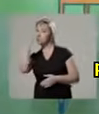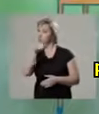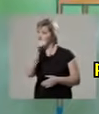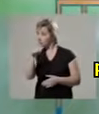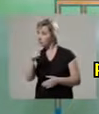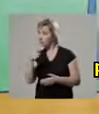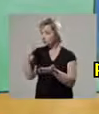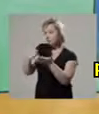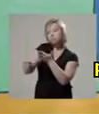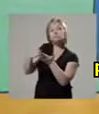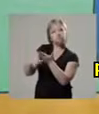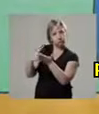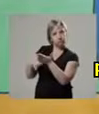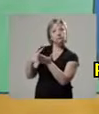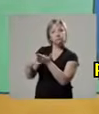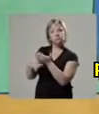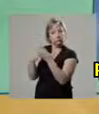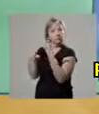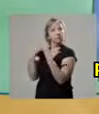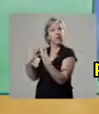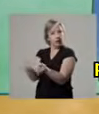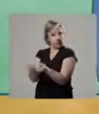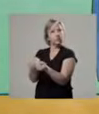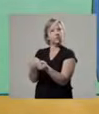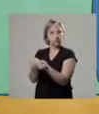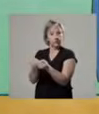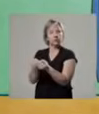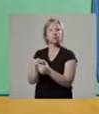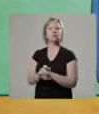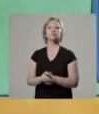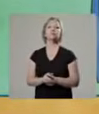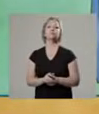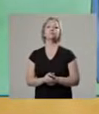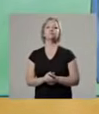designada pelos organizadores do exame